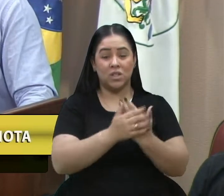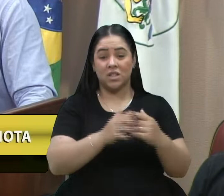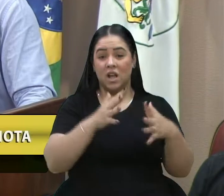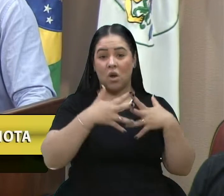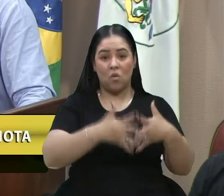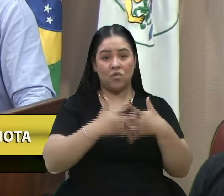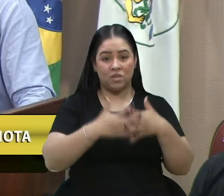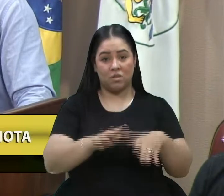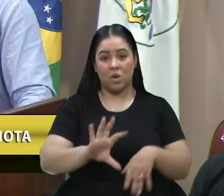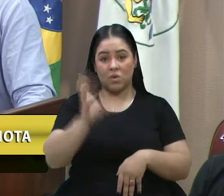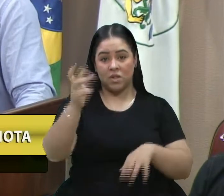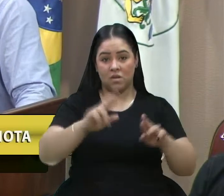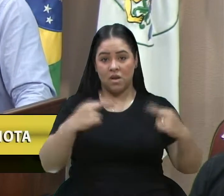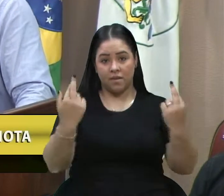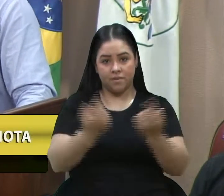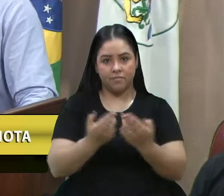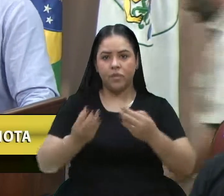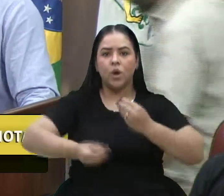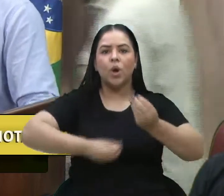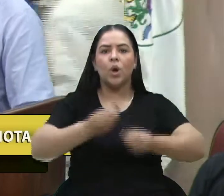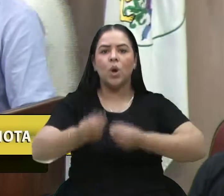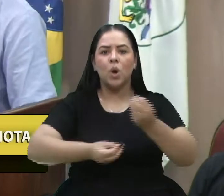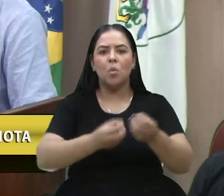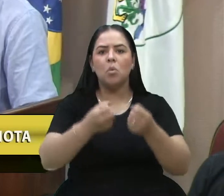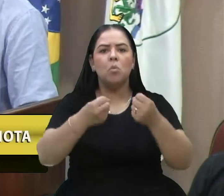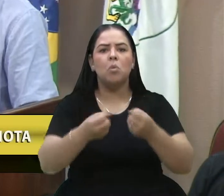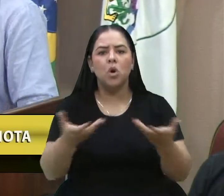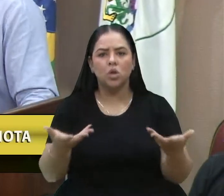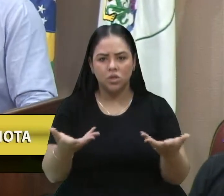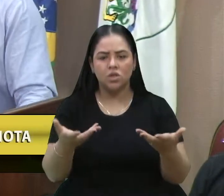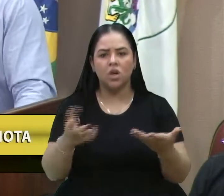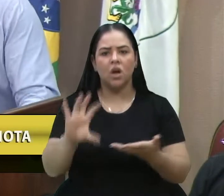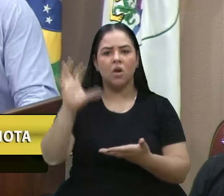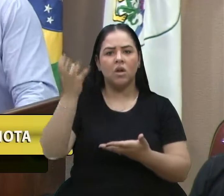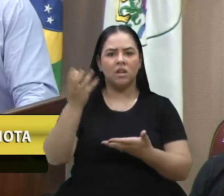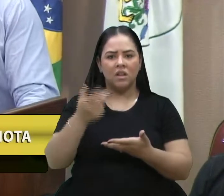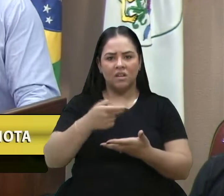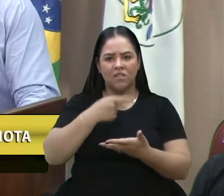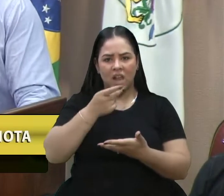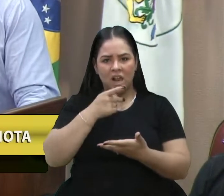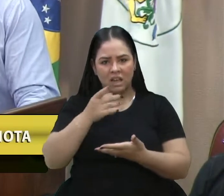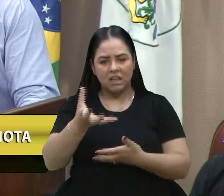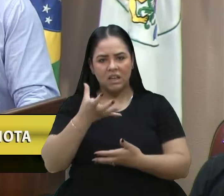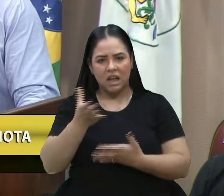naquela reunião. Como é que pode dizer que quer diálogo,